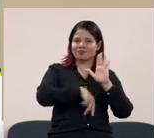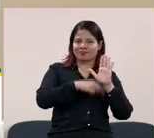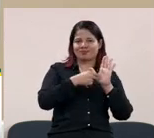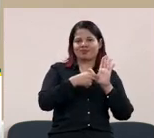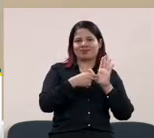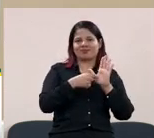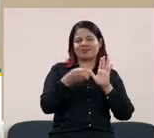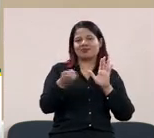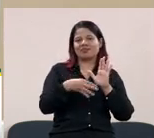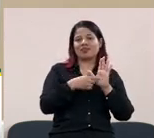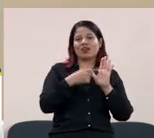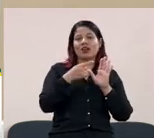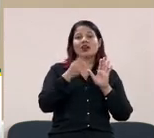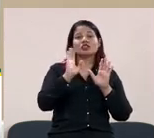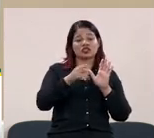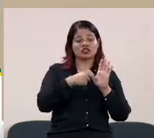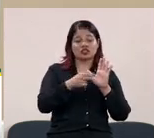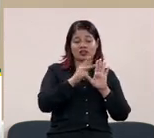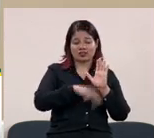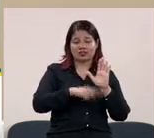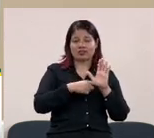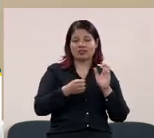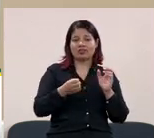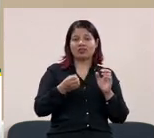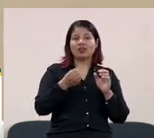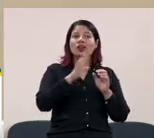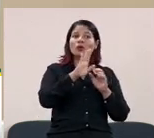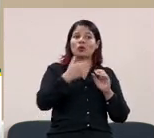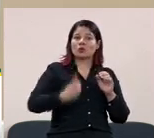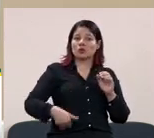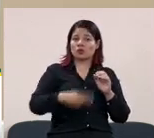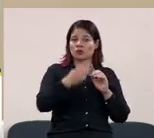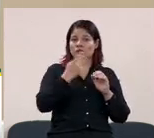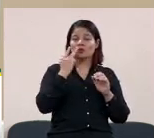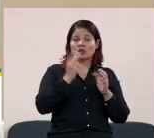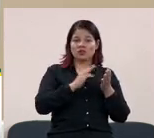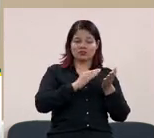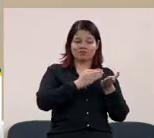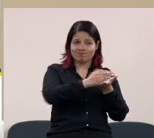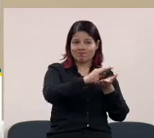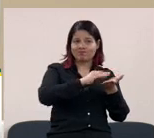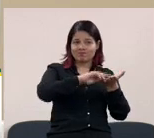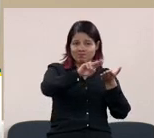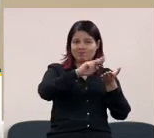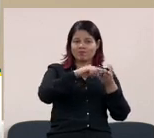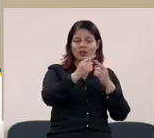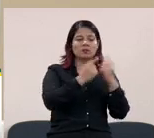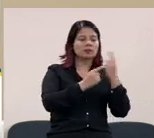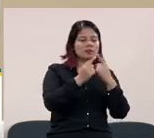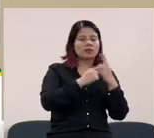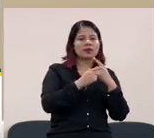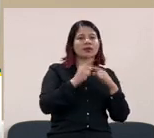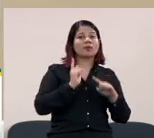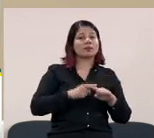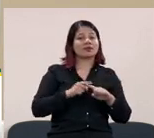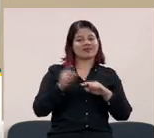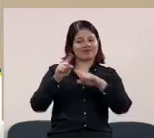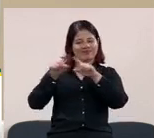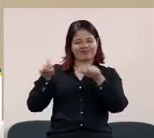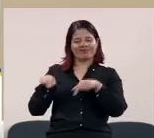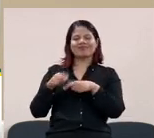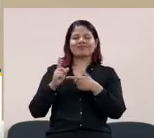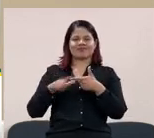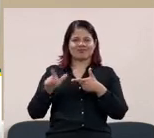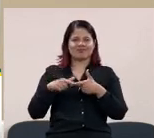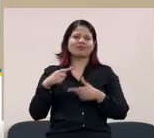governo. Enquanto a gente não consegue concretizar a titularidade, considerando que é uma área extremamente problemática, hoje